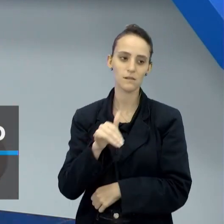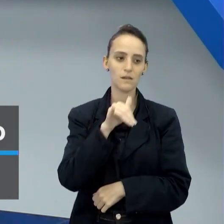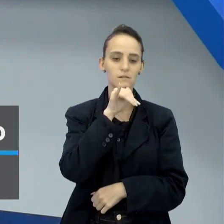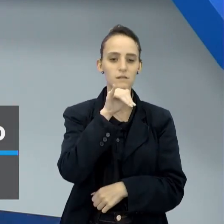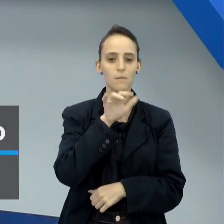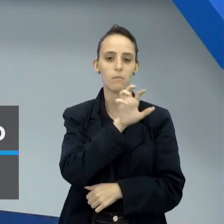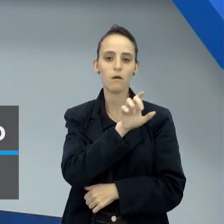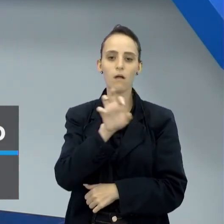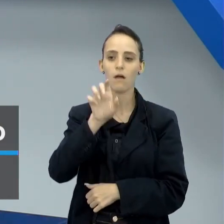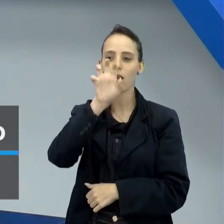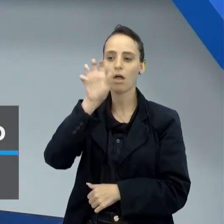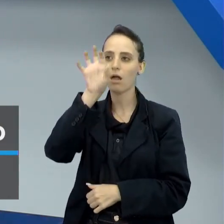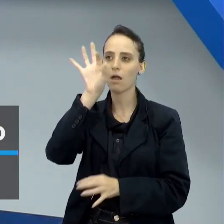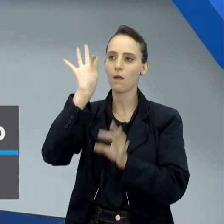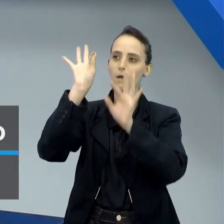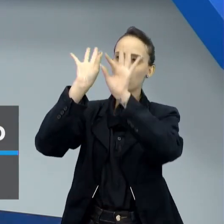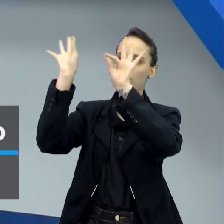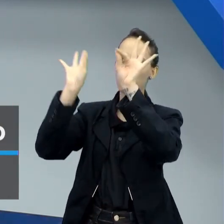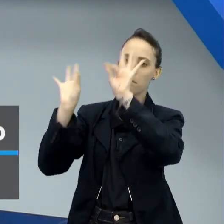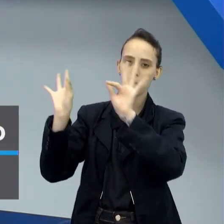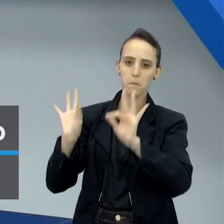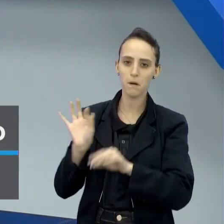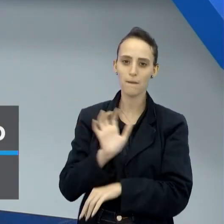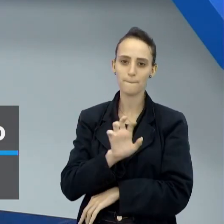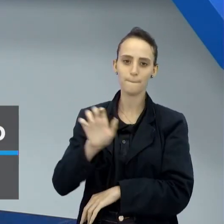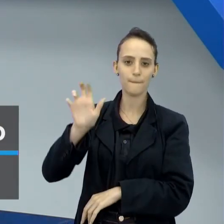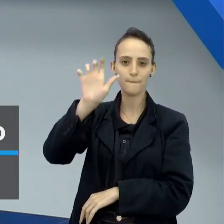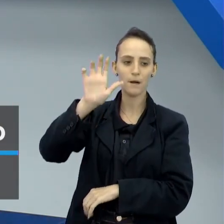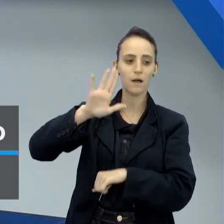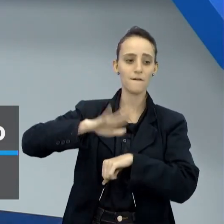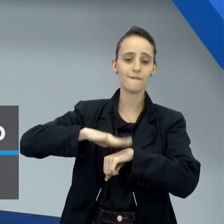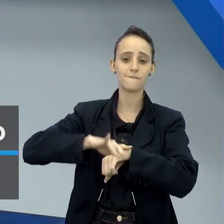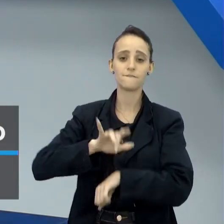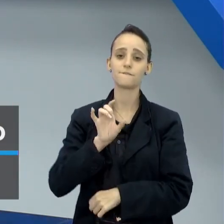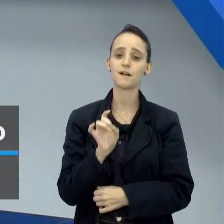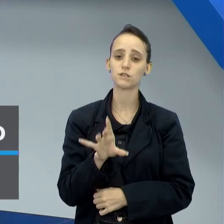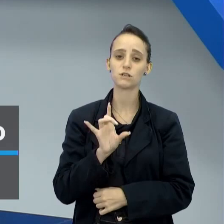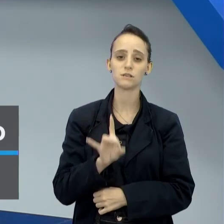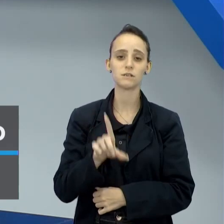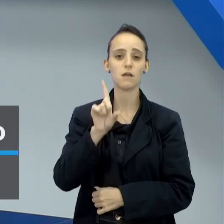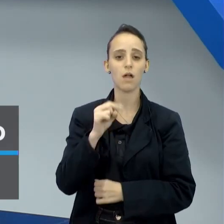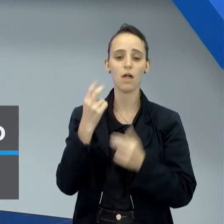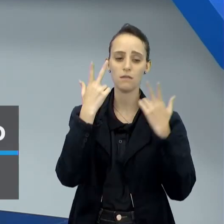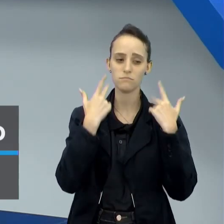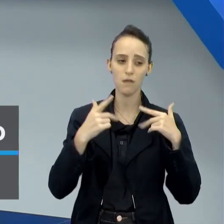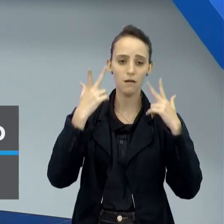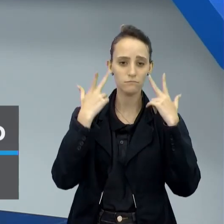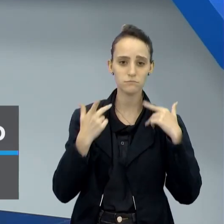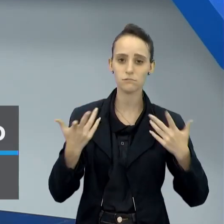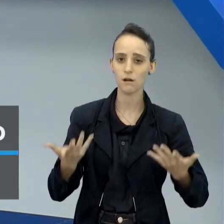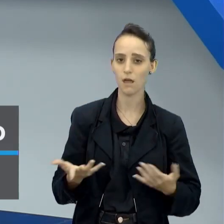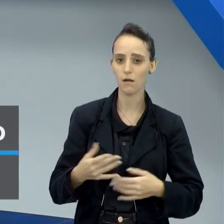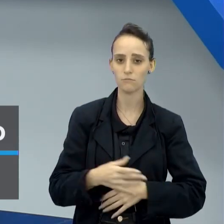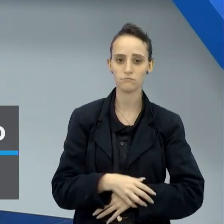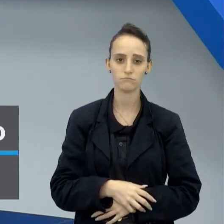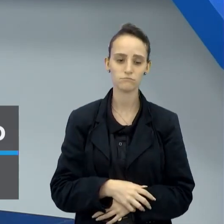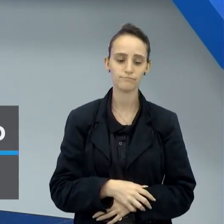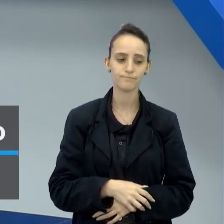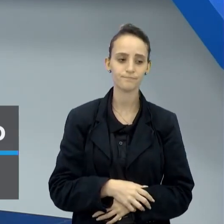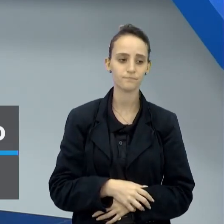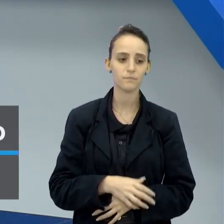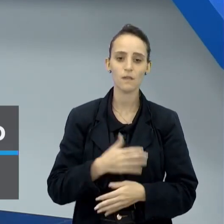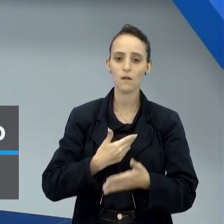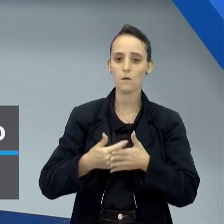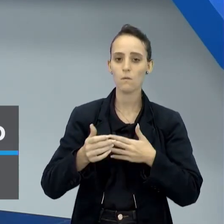aranha, seja a produção de uma colmeia, esses animais em qualquer lugar, sendo na mesma espécie,